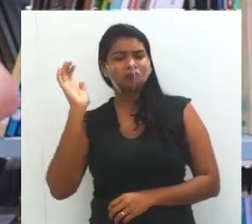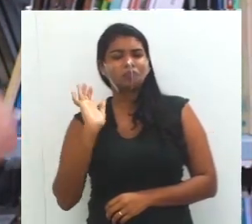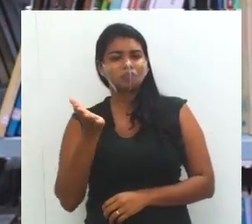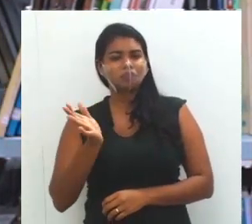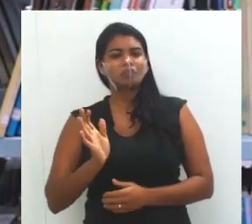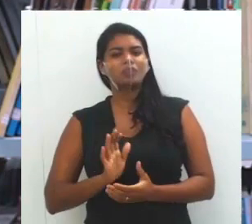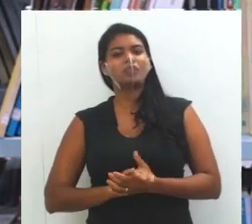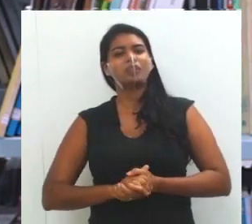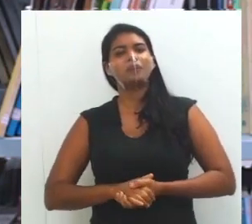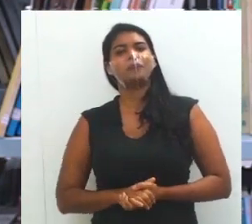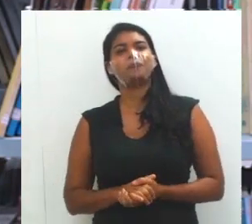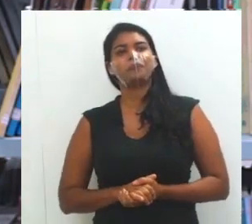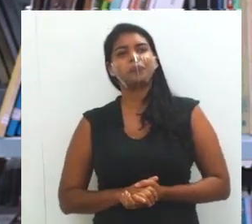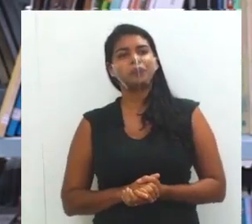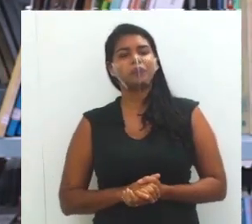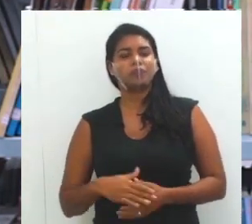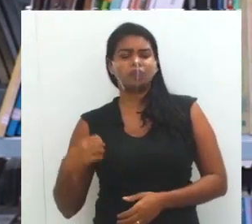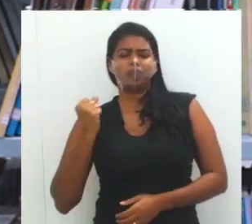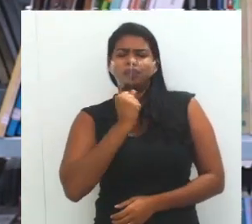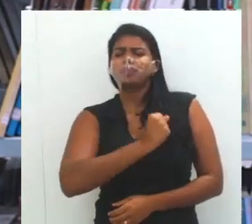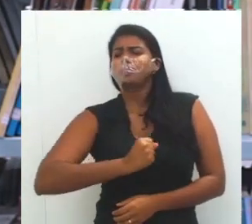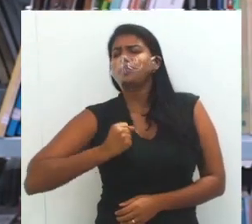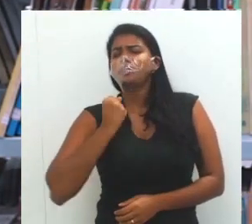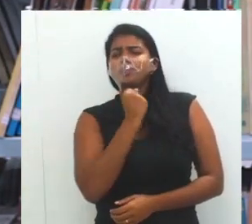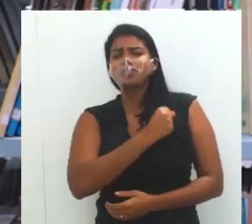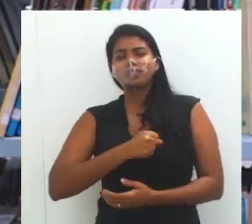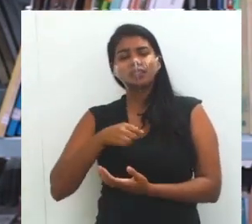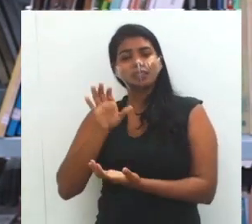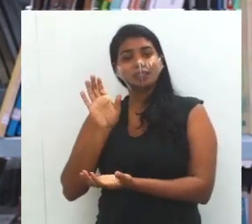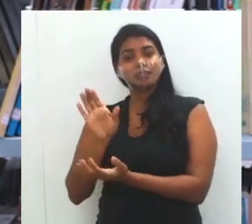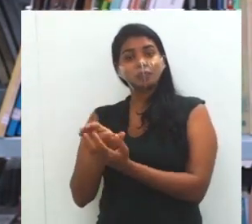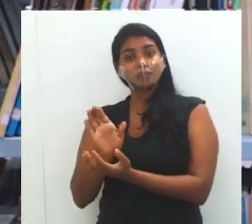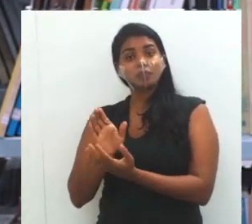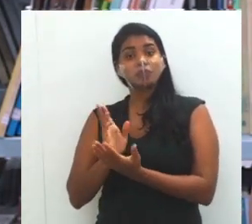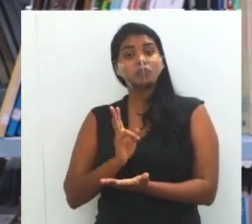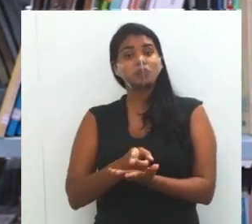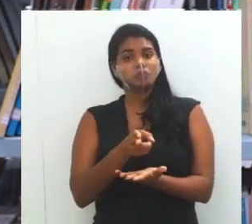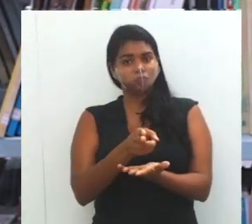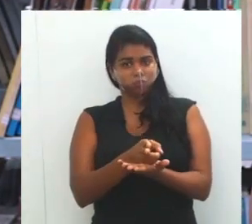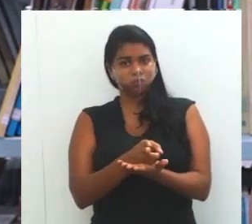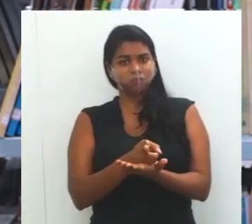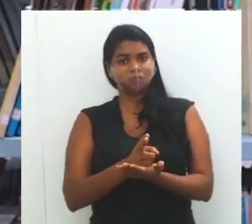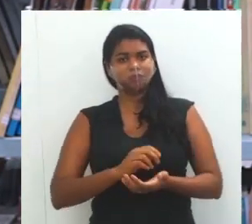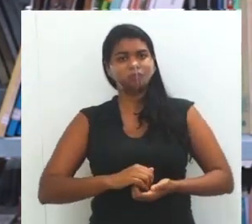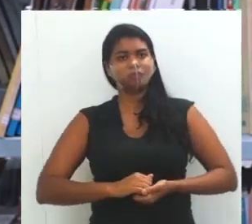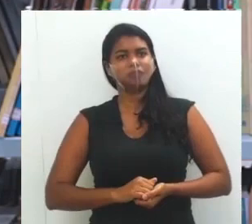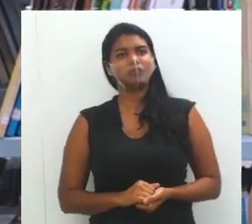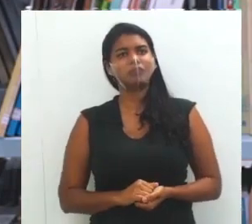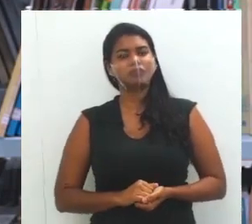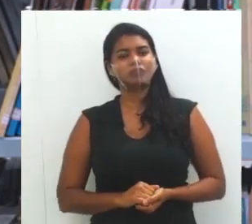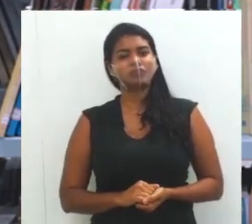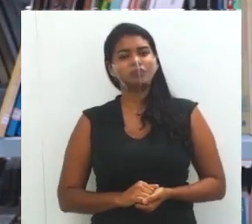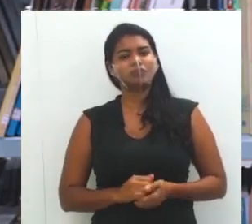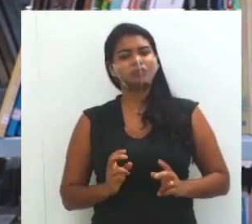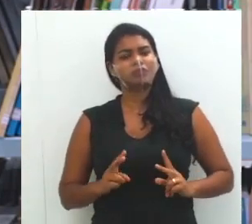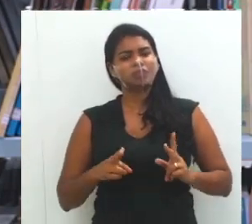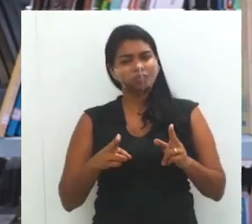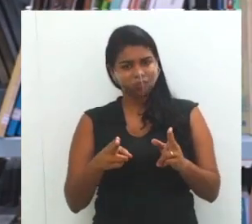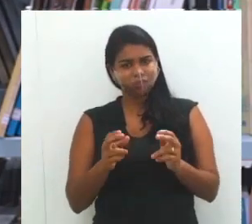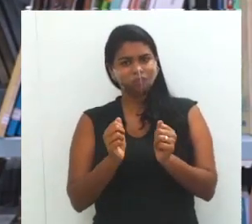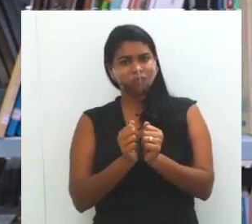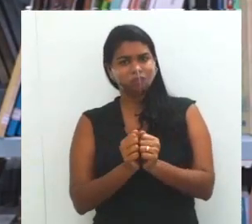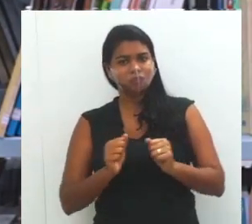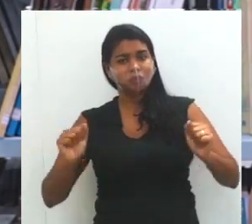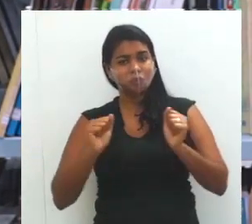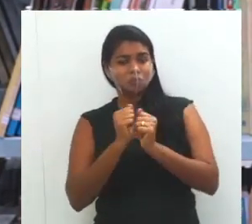conhecido, internacionalmente conhecido, a saudade de Pernambuco sempre esteve com ele, certo? Pernambuco sempre esteve com